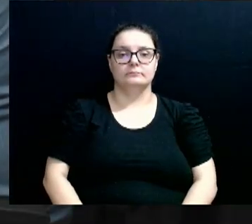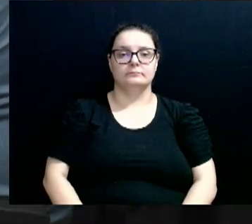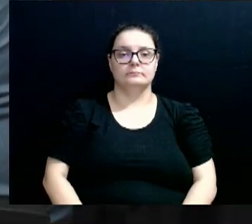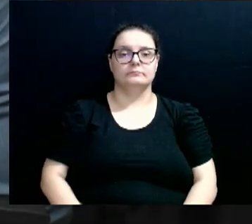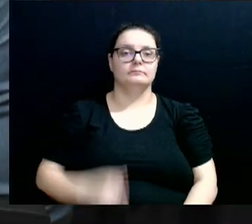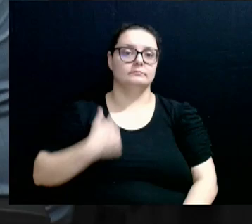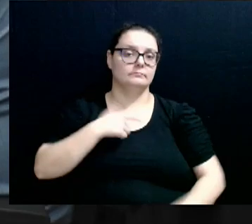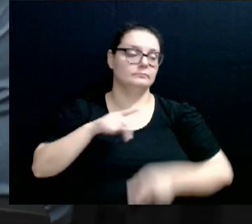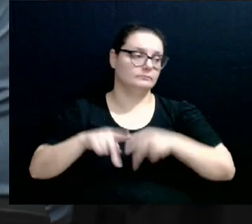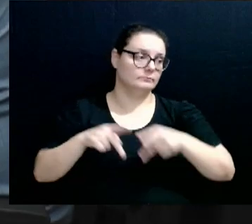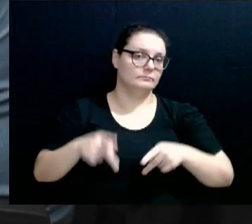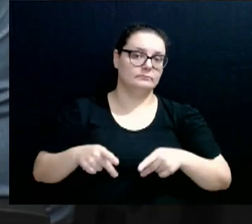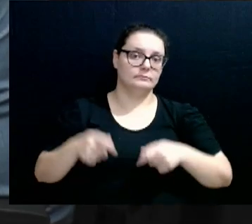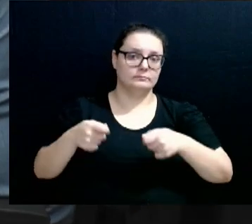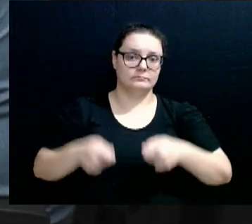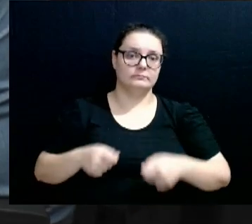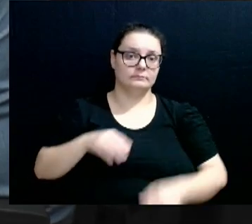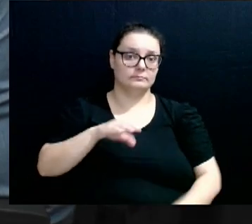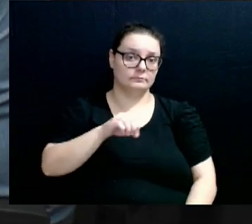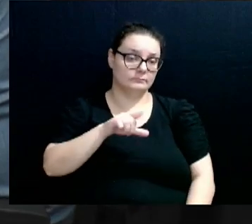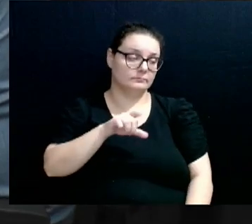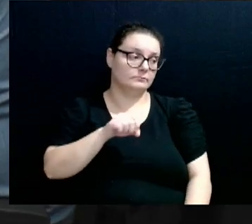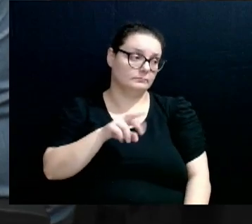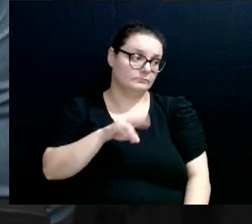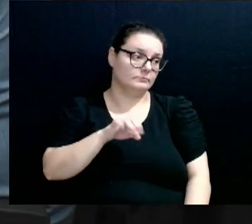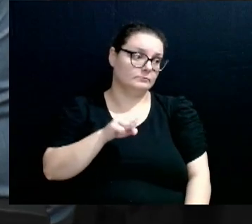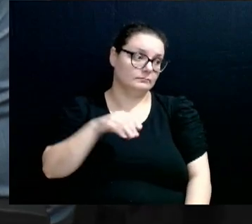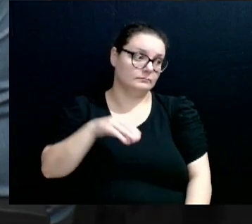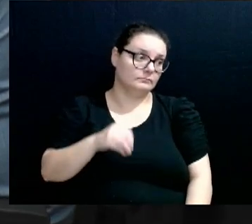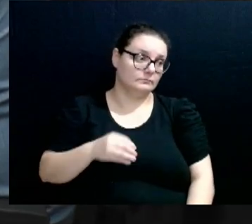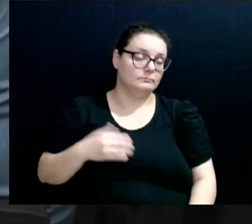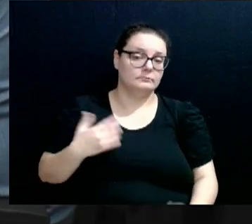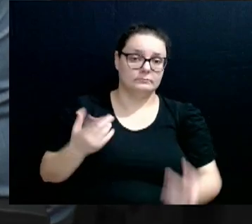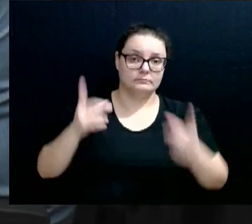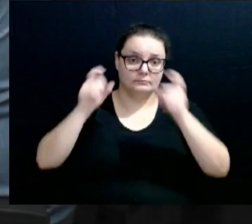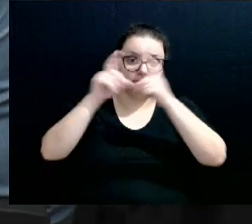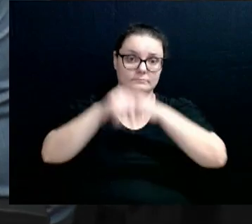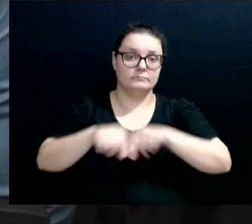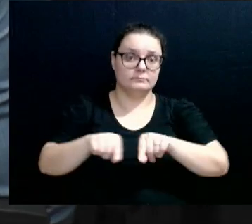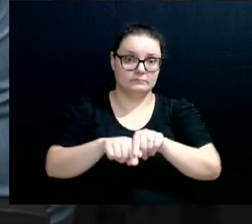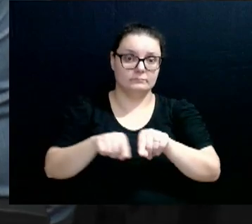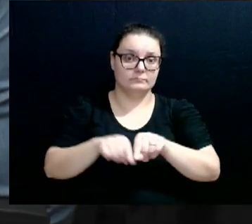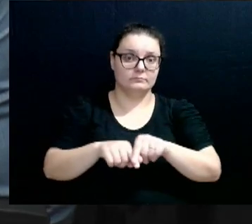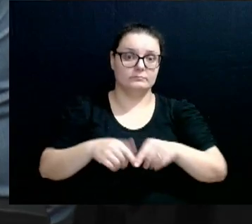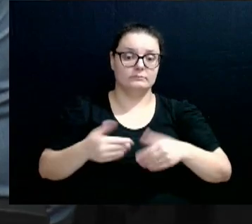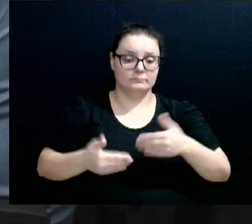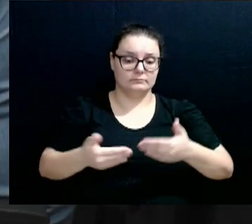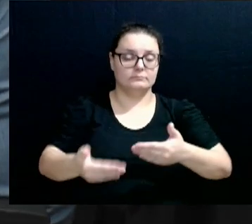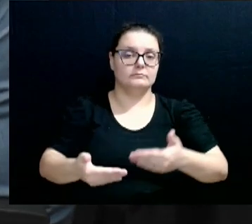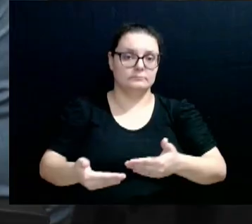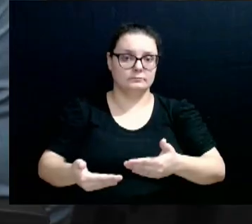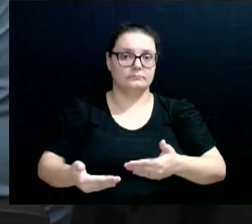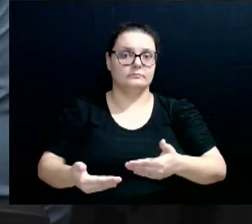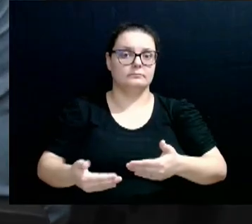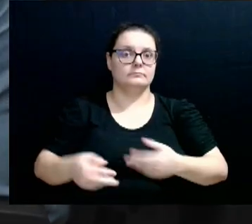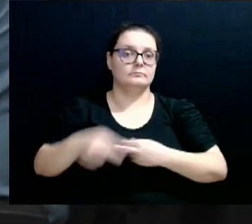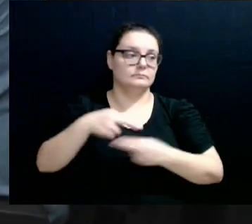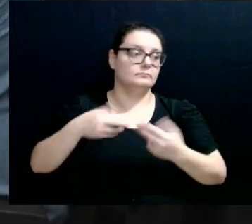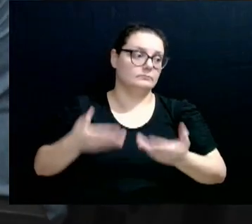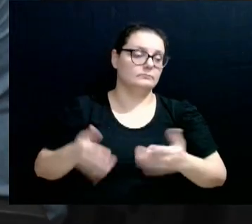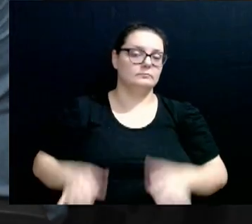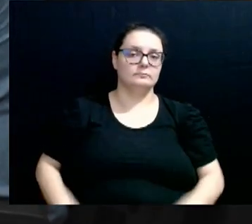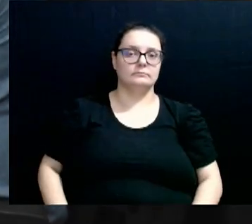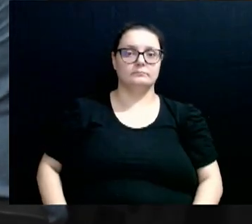do colorismo, né? E as dificuldades também se dão a partir disso, né? Quando você está falando